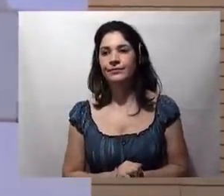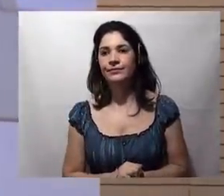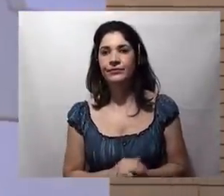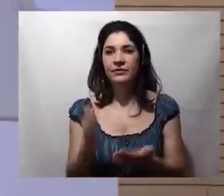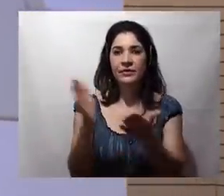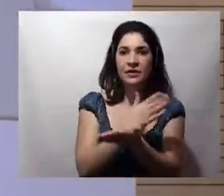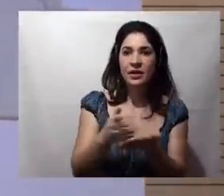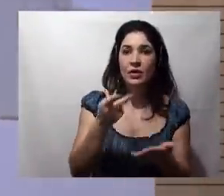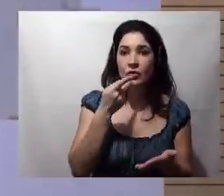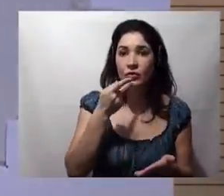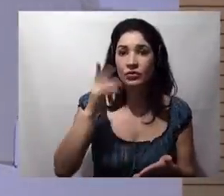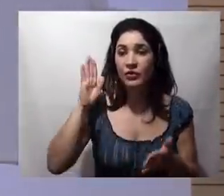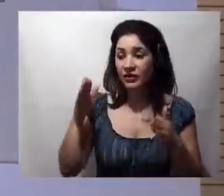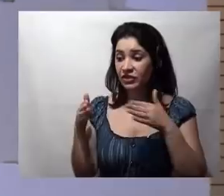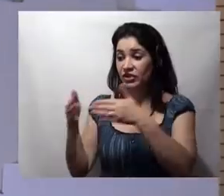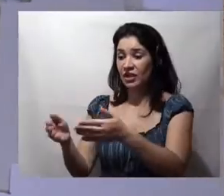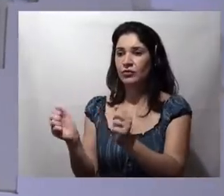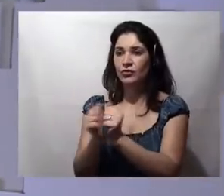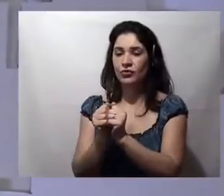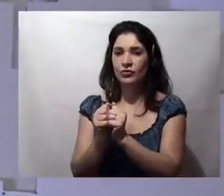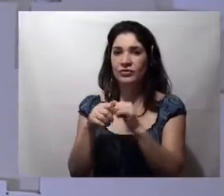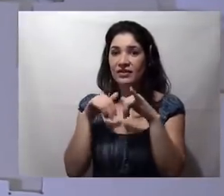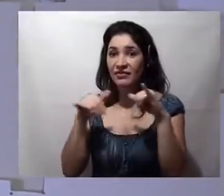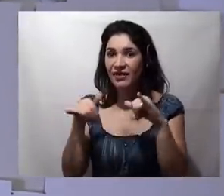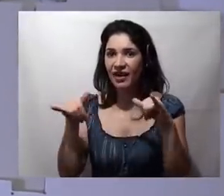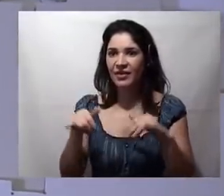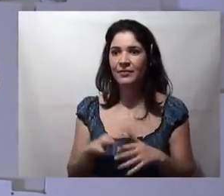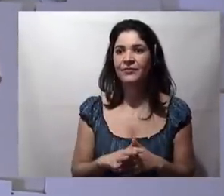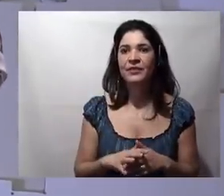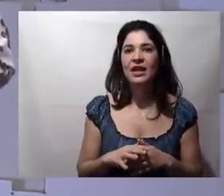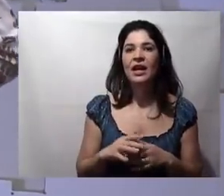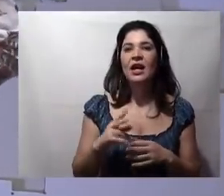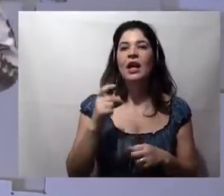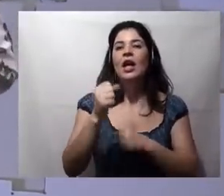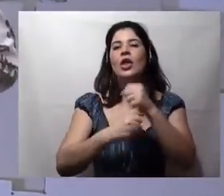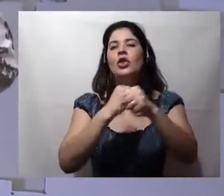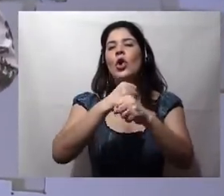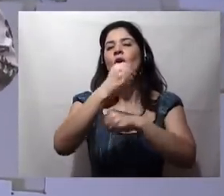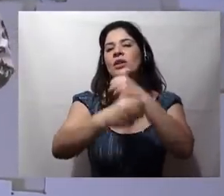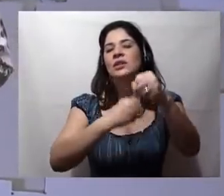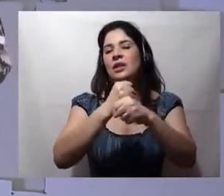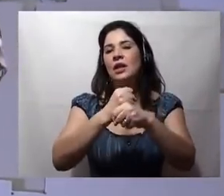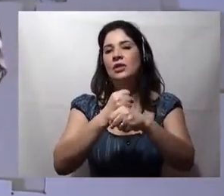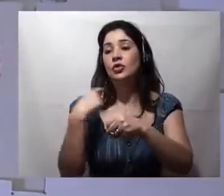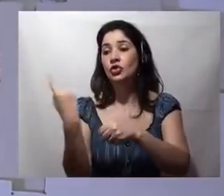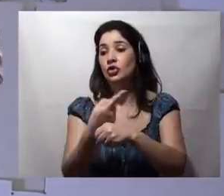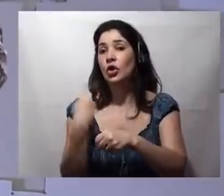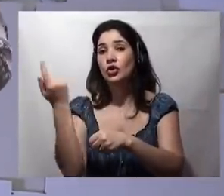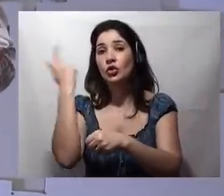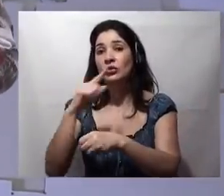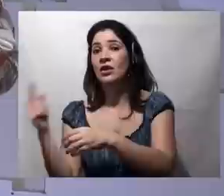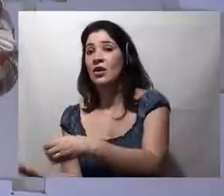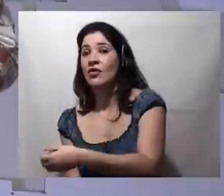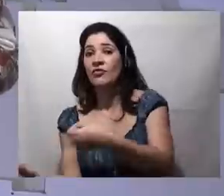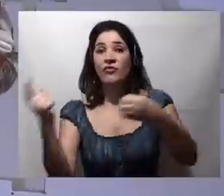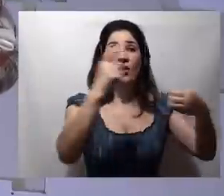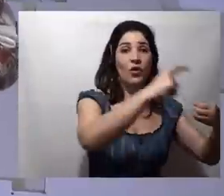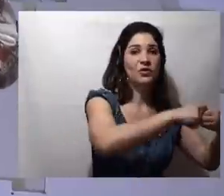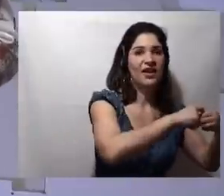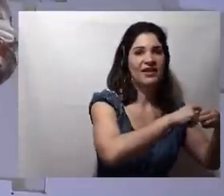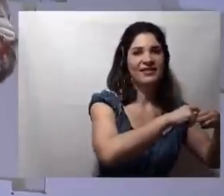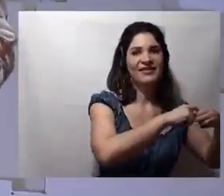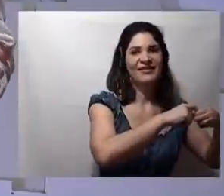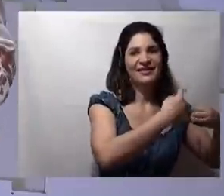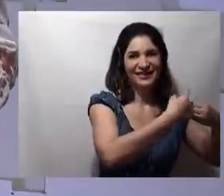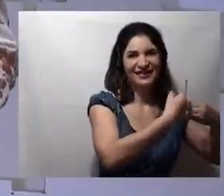e os profetas chegaram lá e disseram assim daqui dois anos nós estamos voltando para israel aí chegou uma carta de